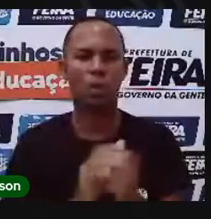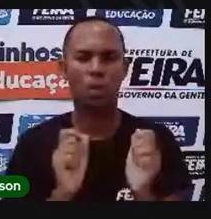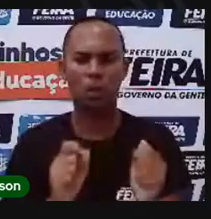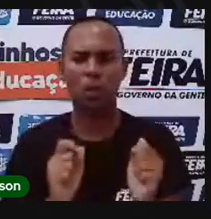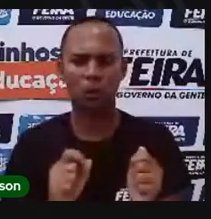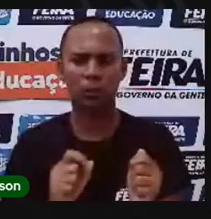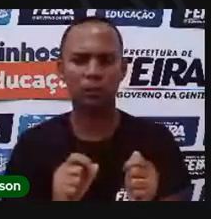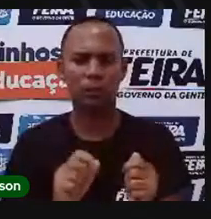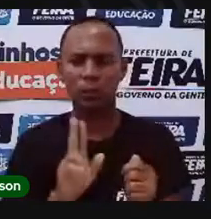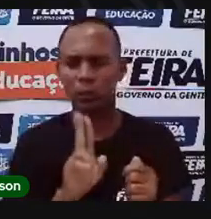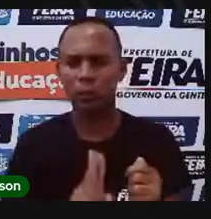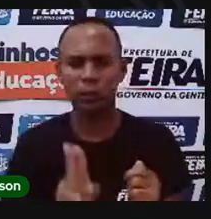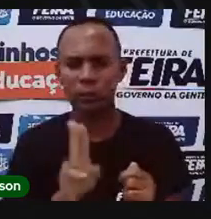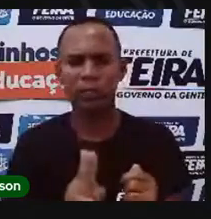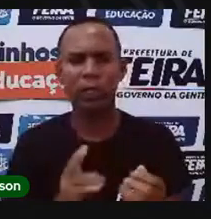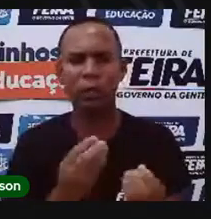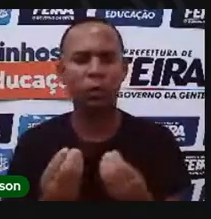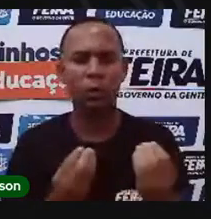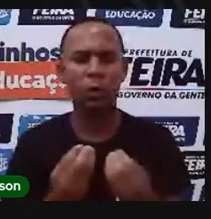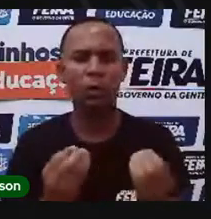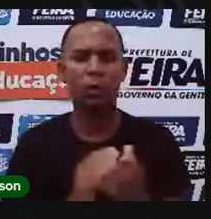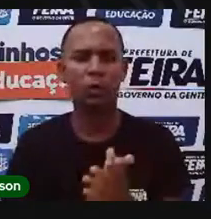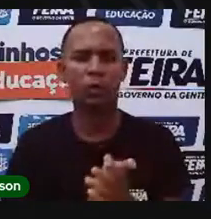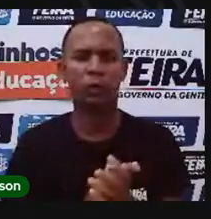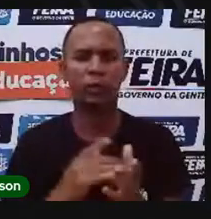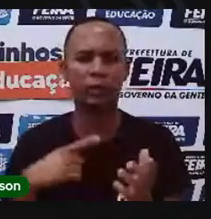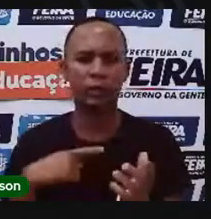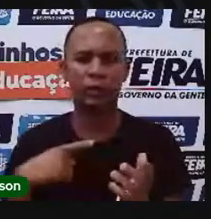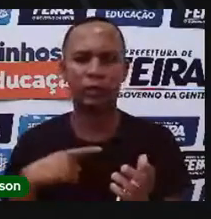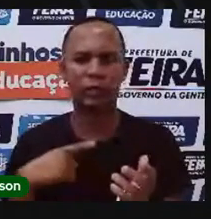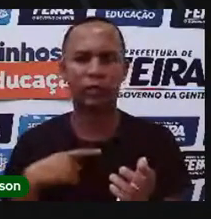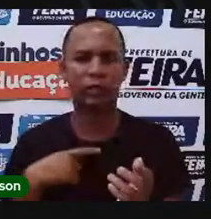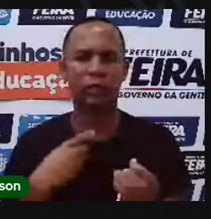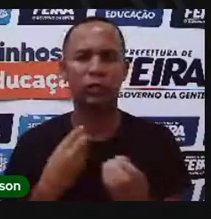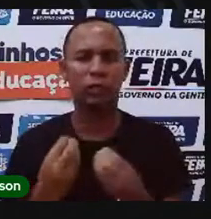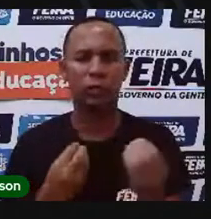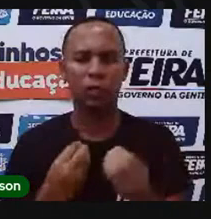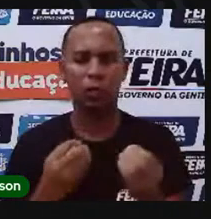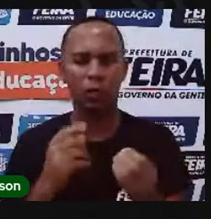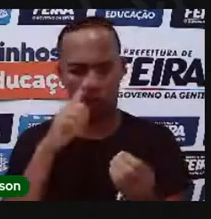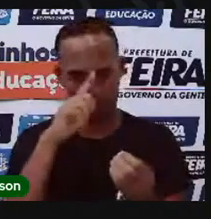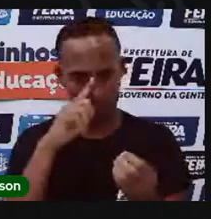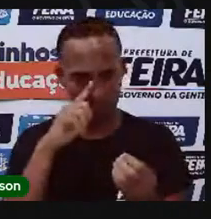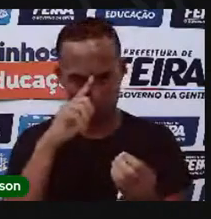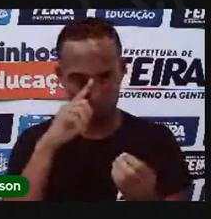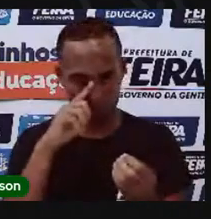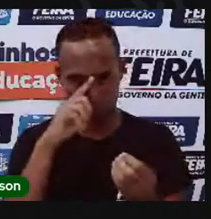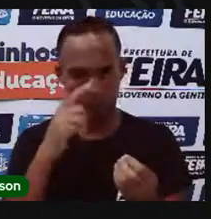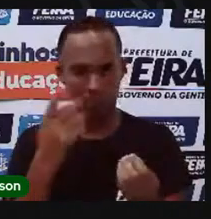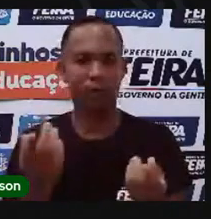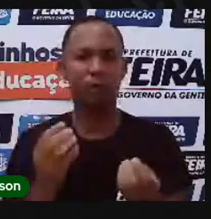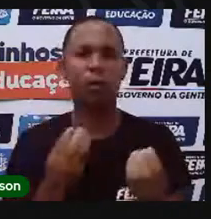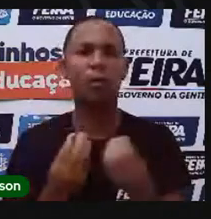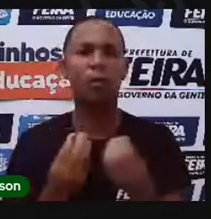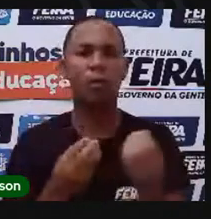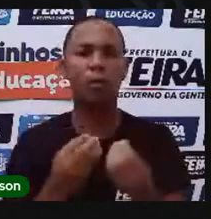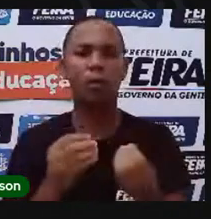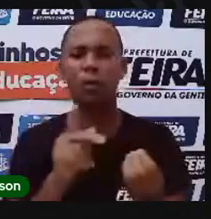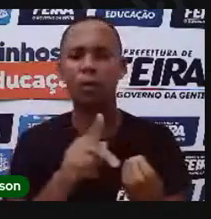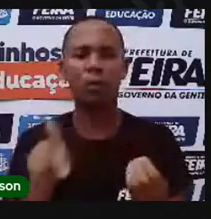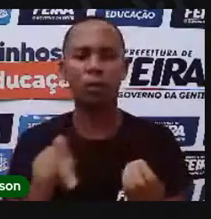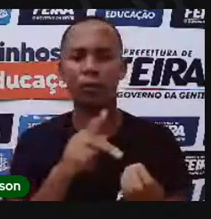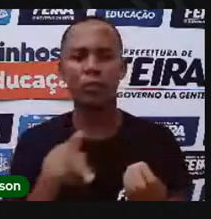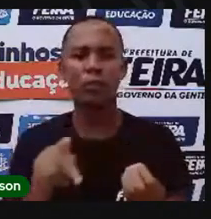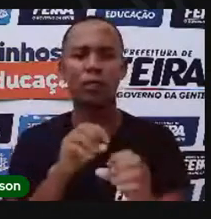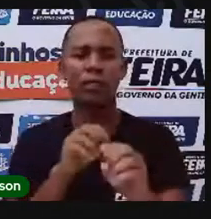utilizar nenhum objeto com ponta para poder mexer nisso aí, porque é arriscado. O que é que a Pró vai ensinar para vocês hoje? É uma